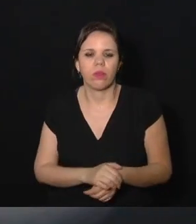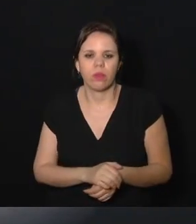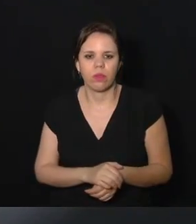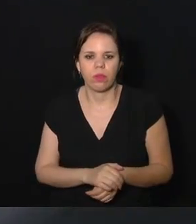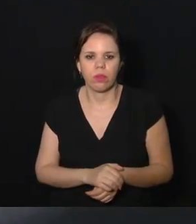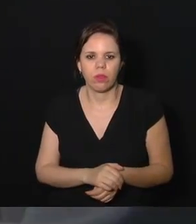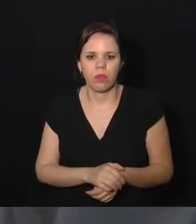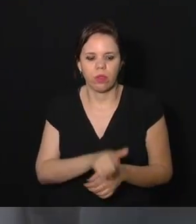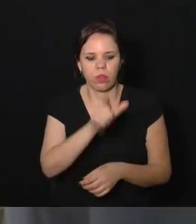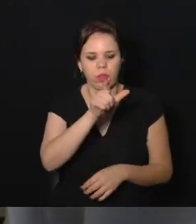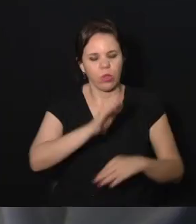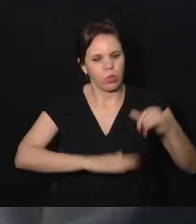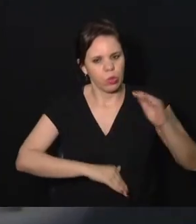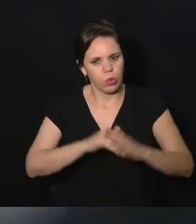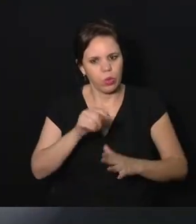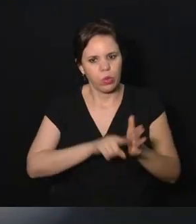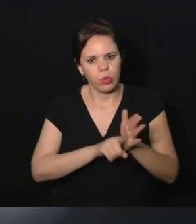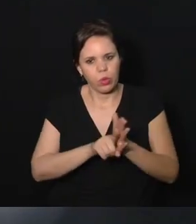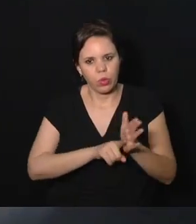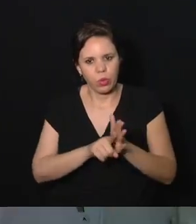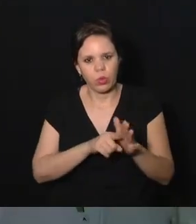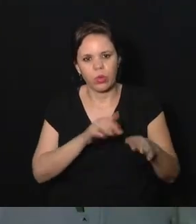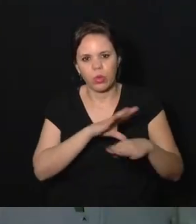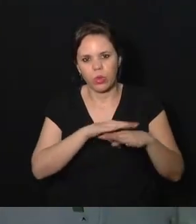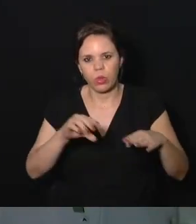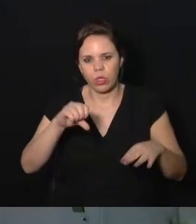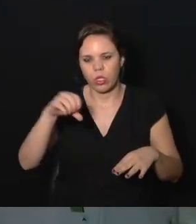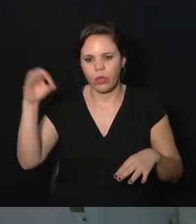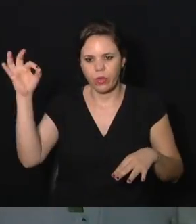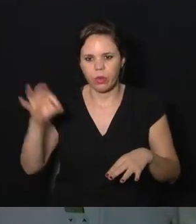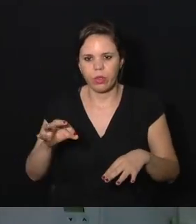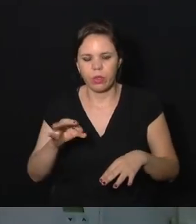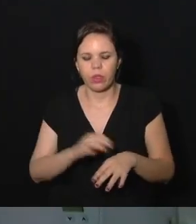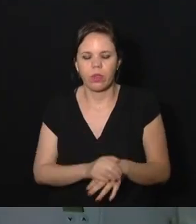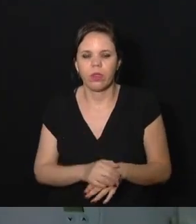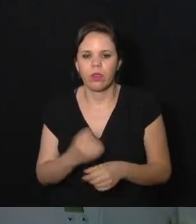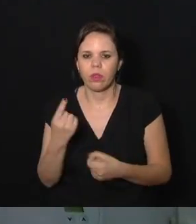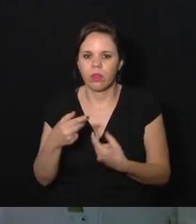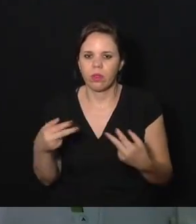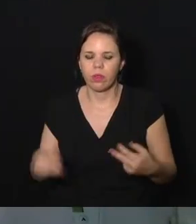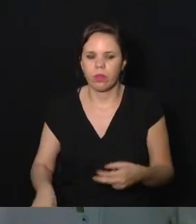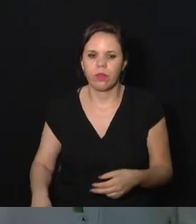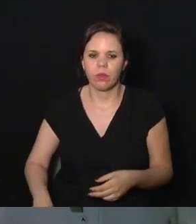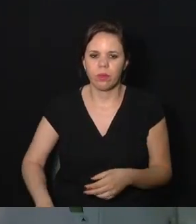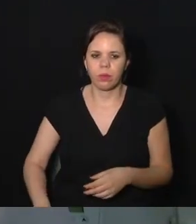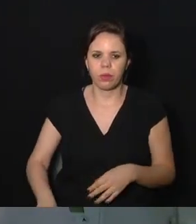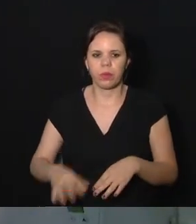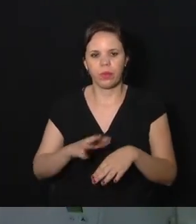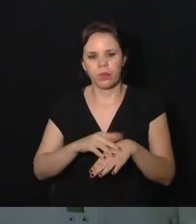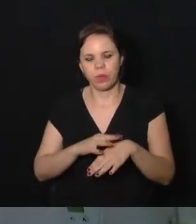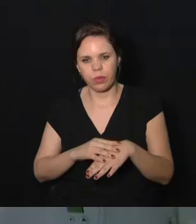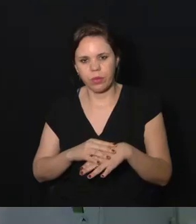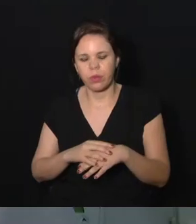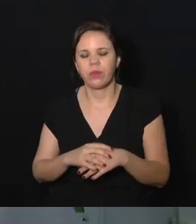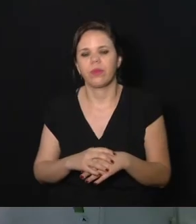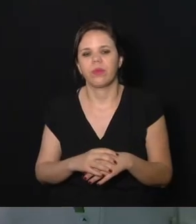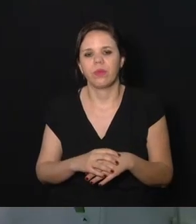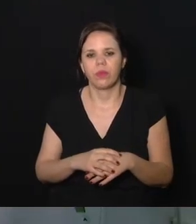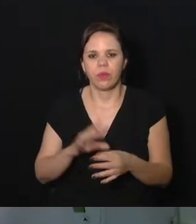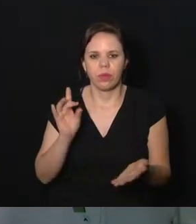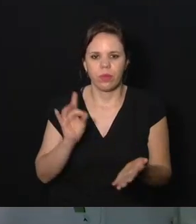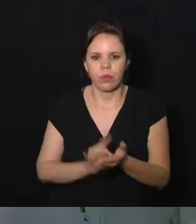segundo especialistas, o índice de cura chega até 90% em alguns casos. Desde fraturas com